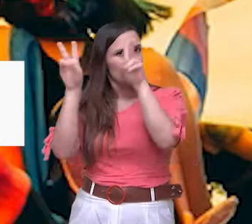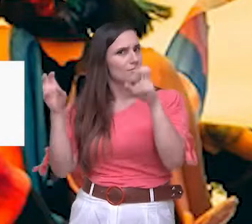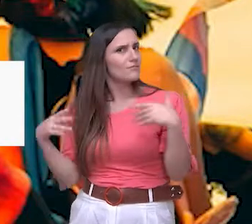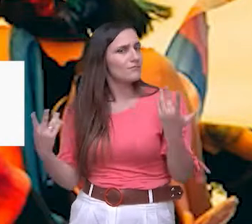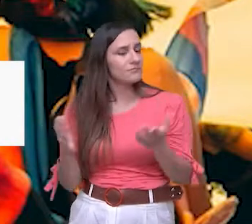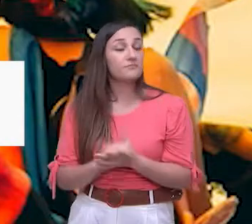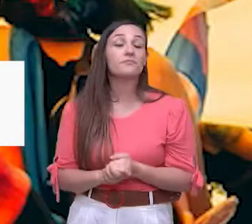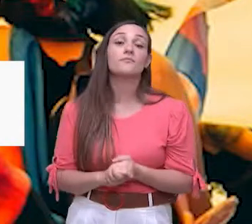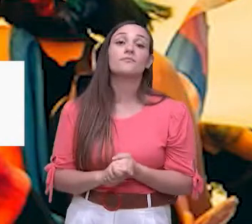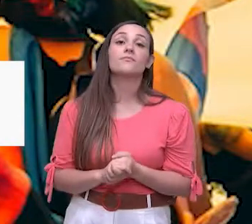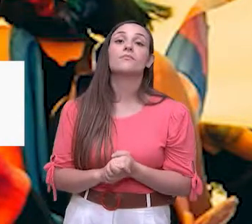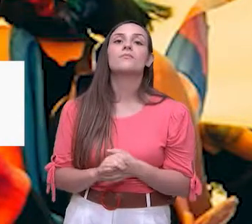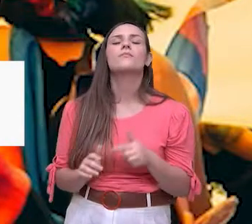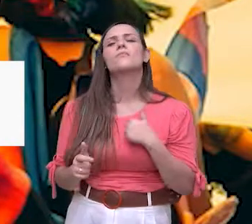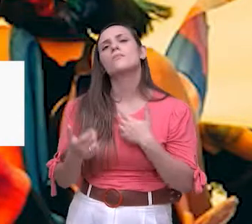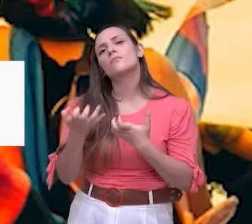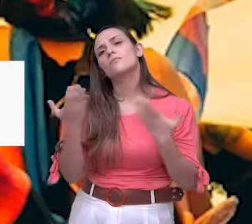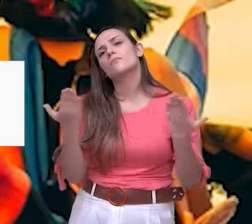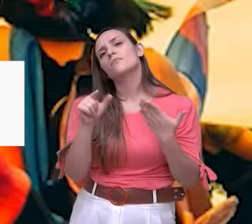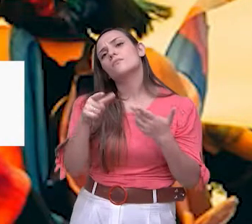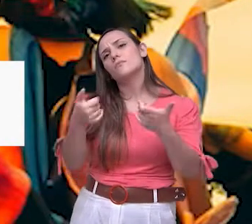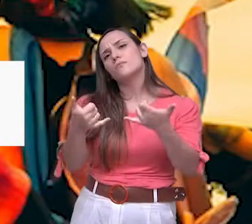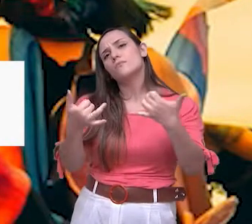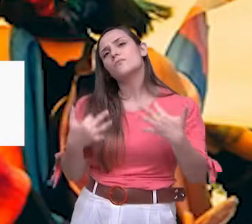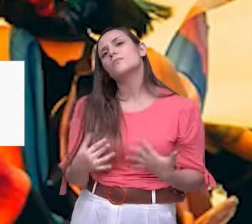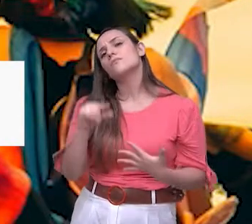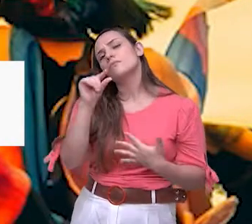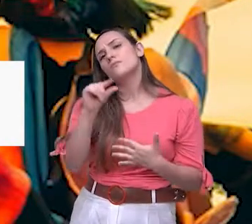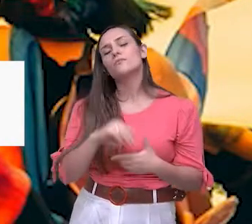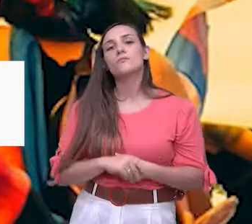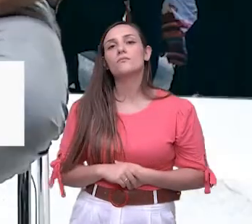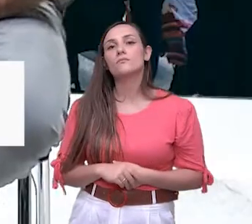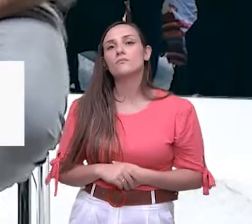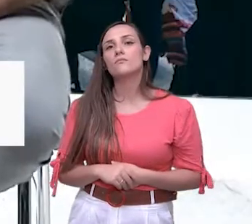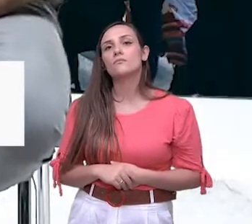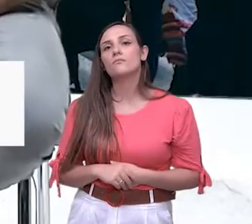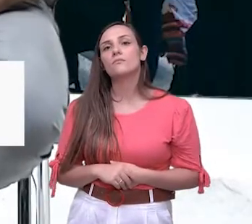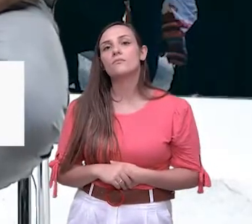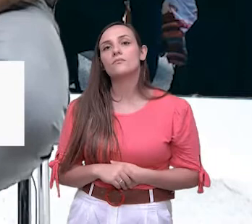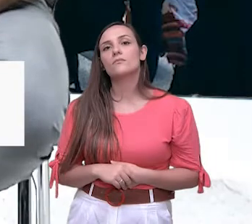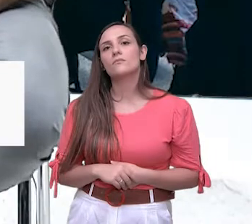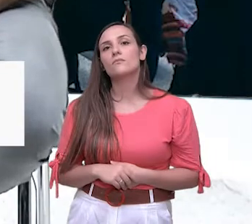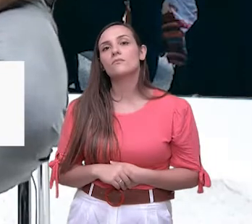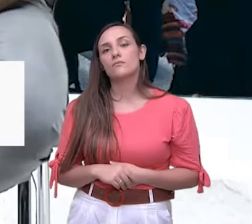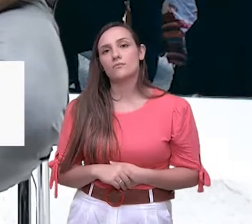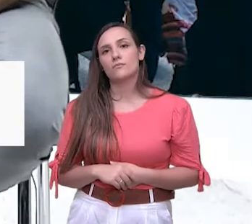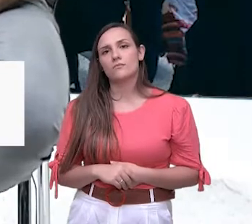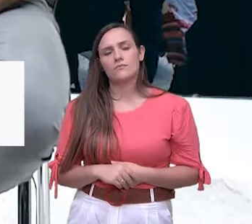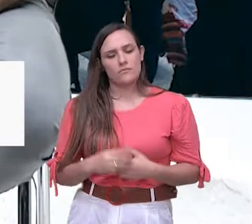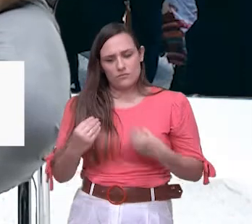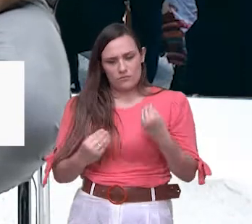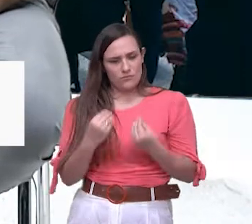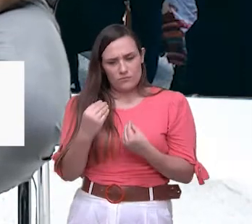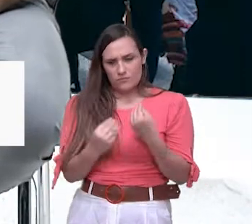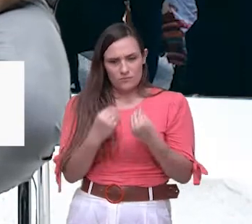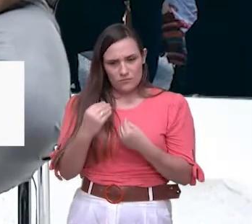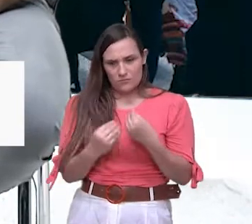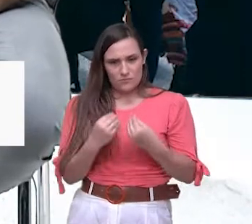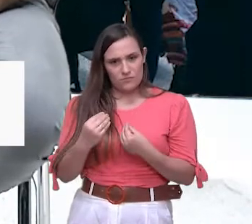também e eu gostaria que você nos relatasse um pouquinho aqui como que essas pessoas né